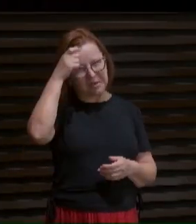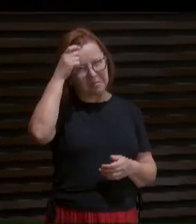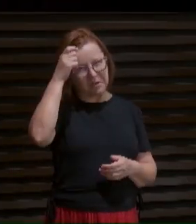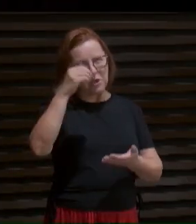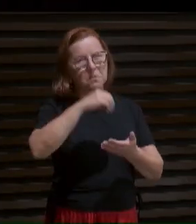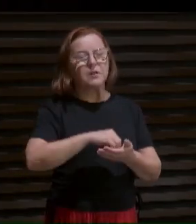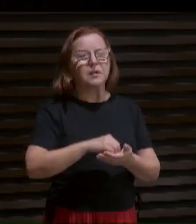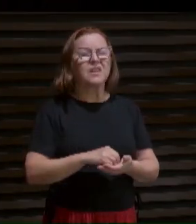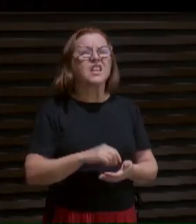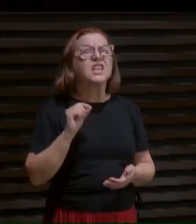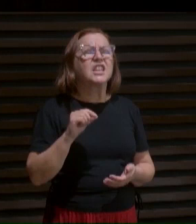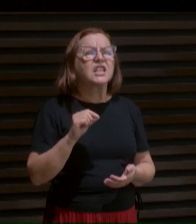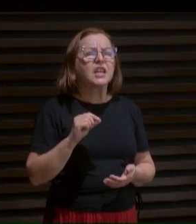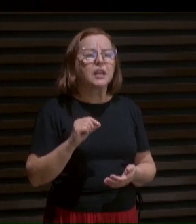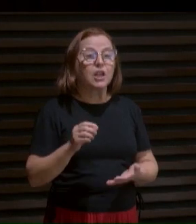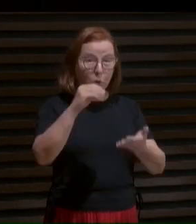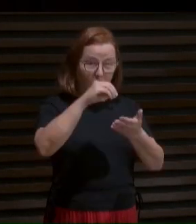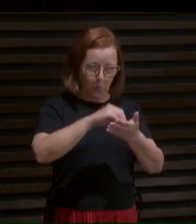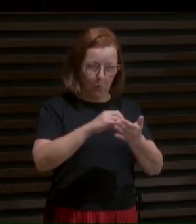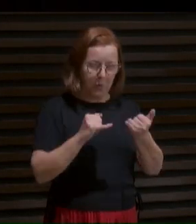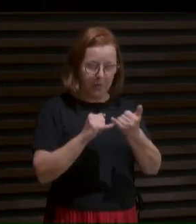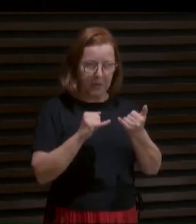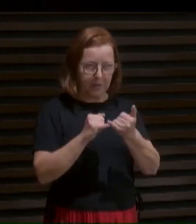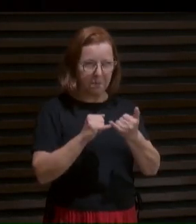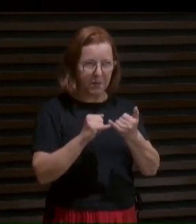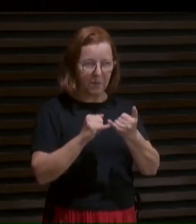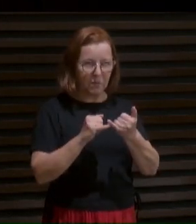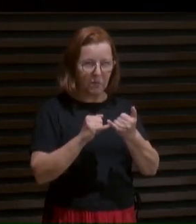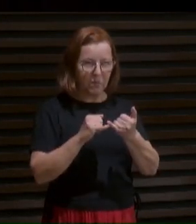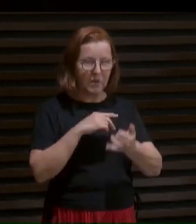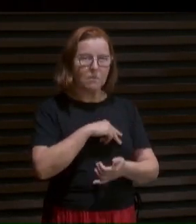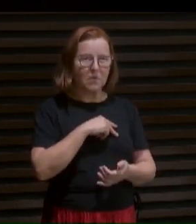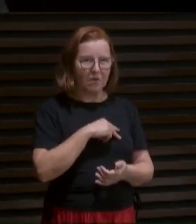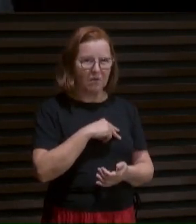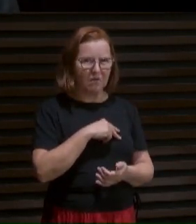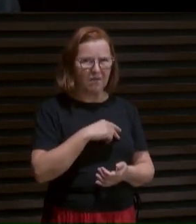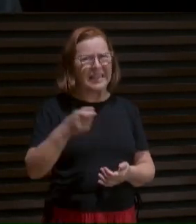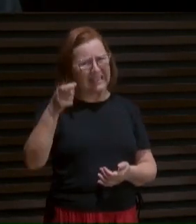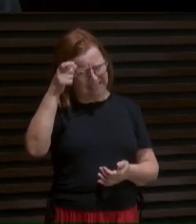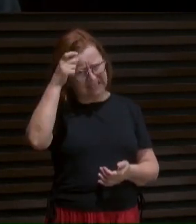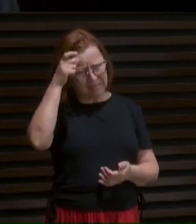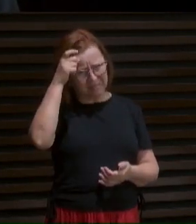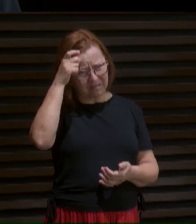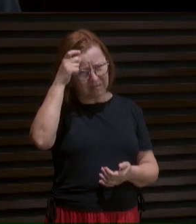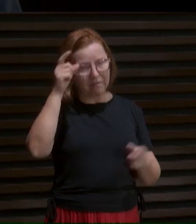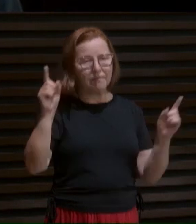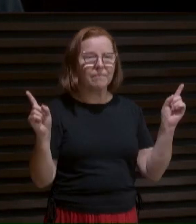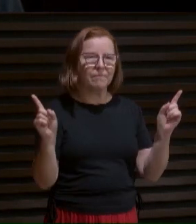Quem foi que pôs esse espinho na carne de Paulo, em Paulo? Foi Satanás?